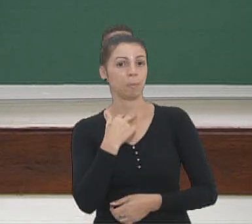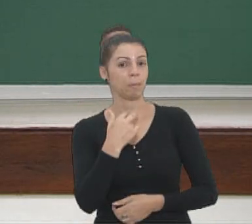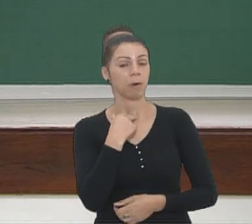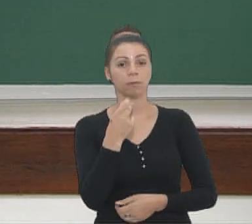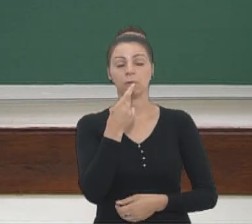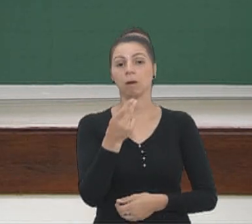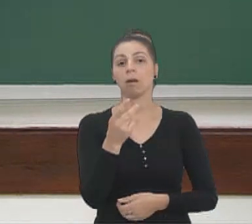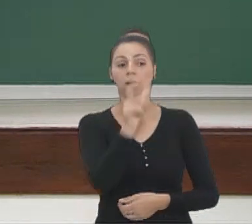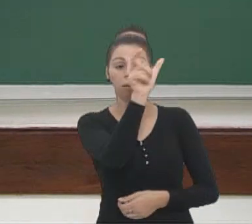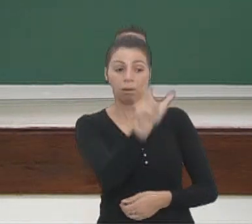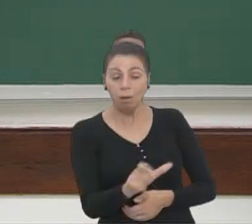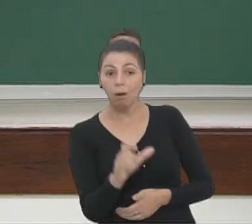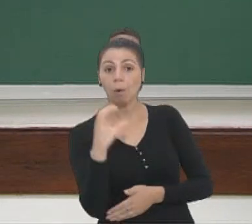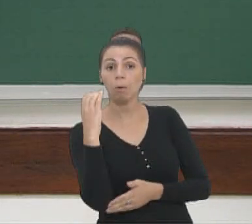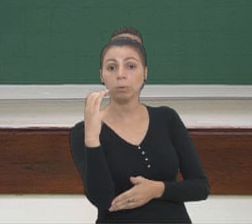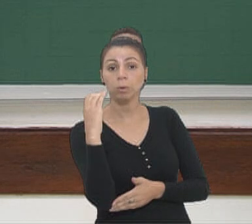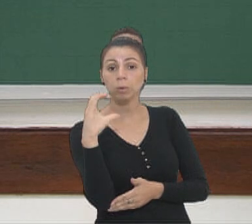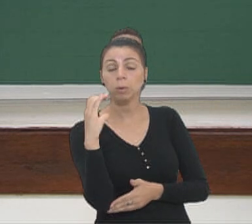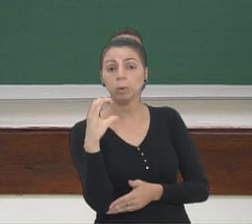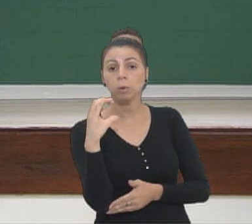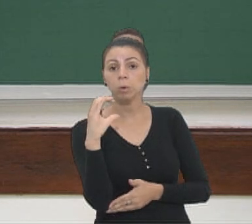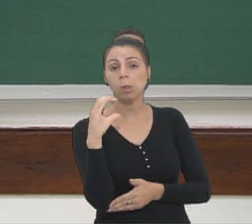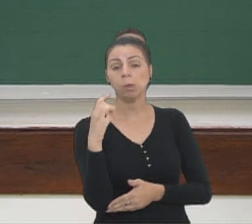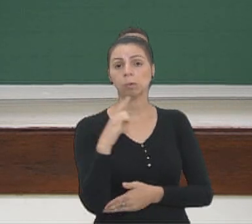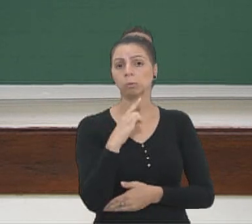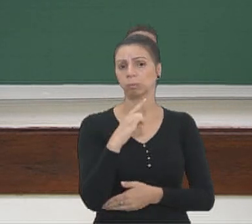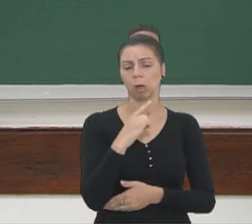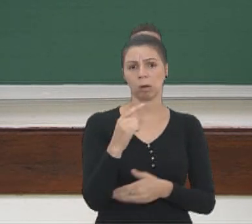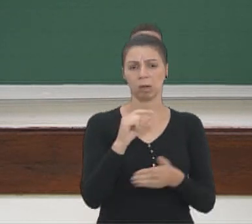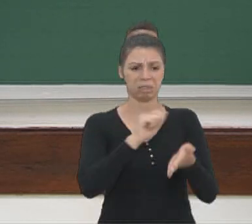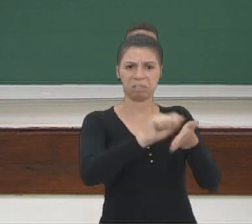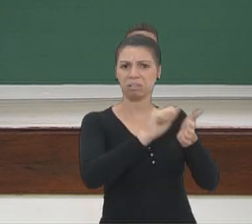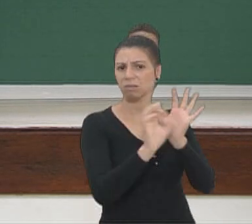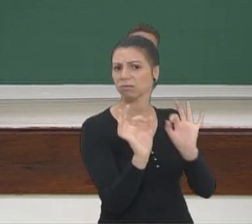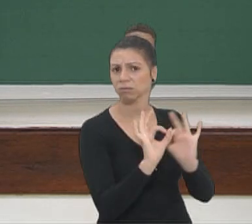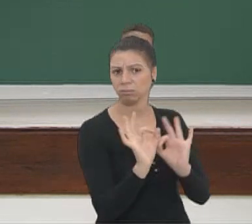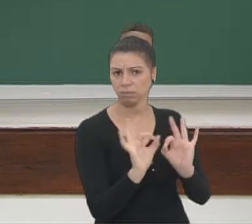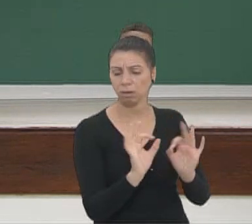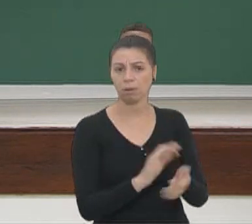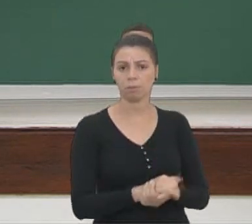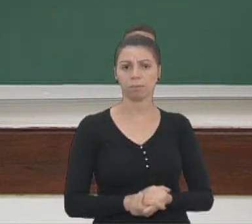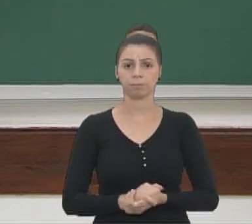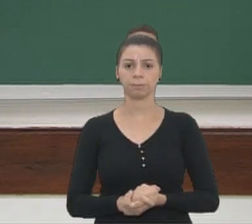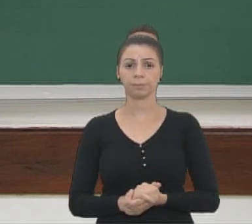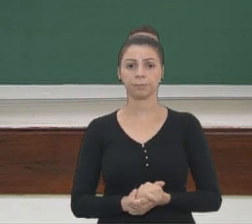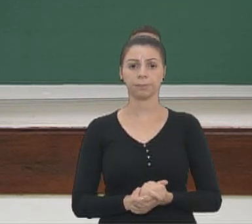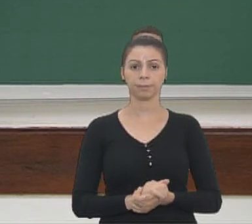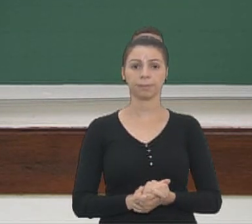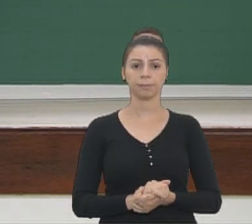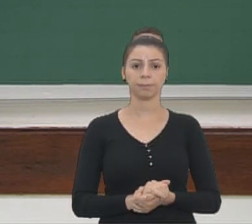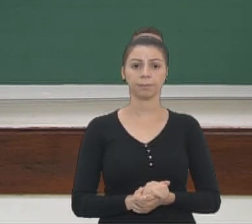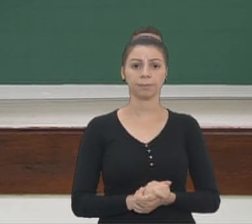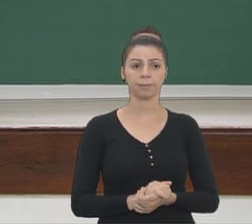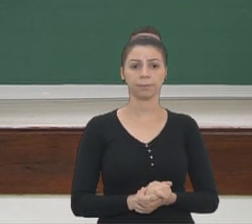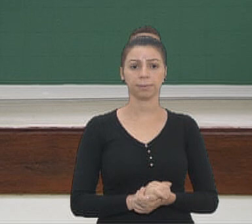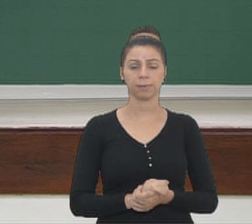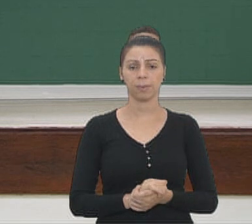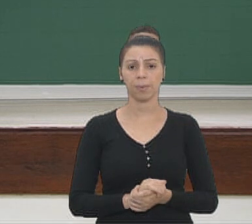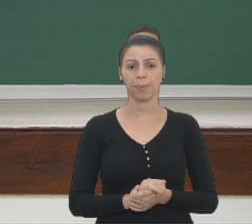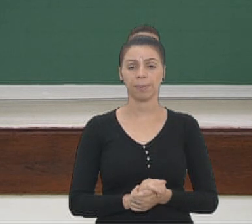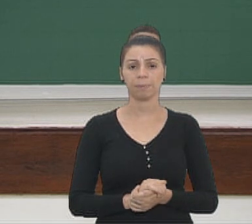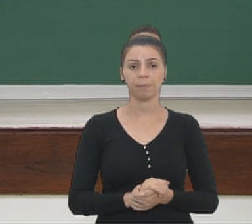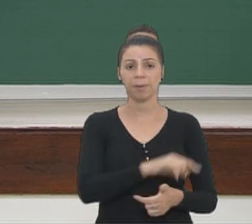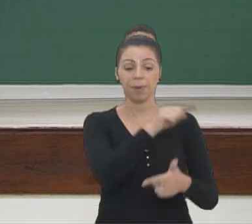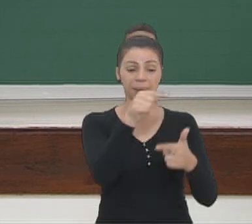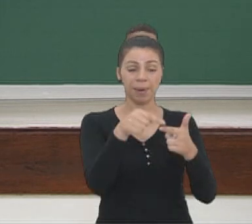assinatura nenhuma ali, não, né? A fonte não traz isso para mim, tá certo? Beleza? Ok, tem um quiz 2 aí